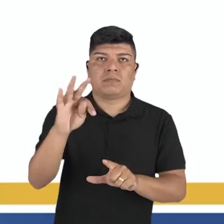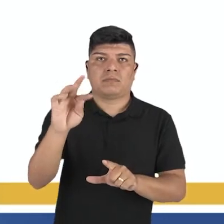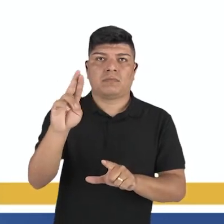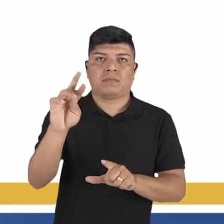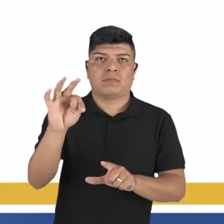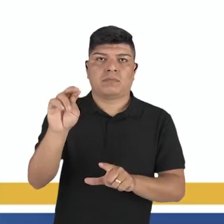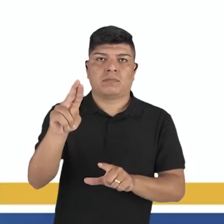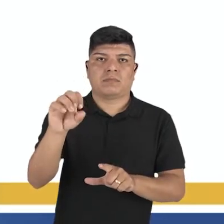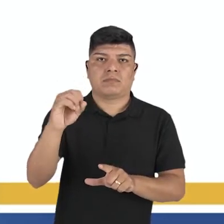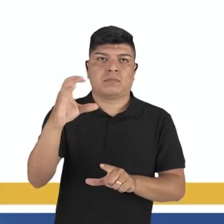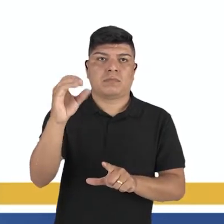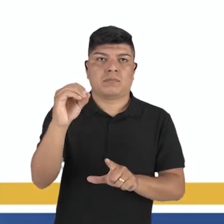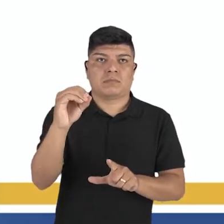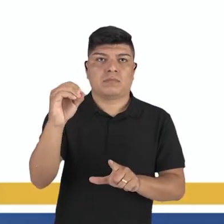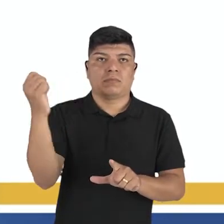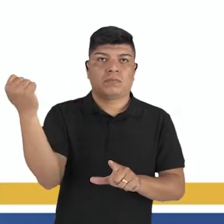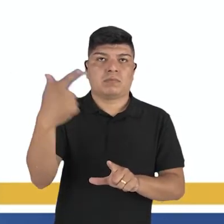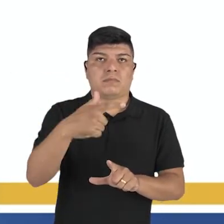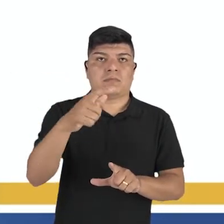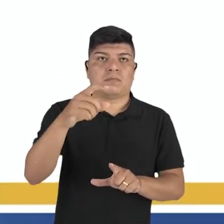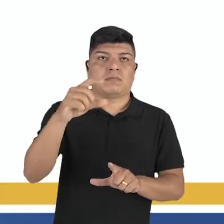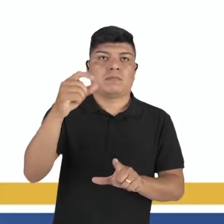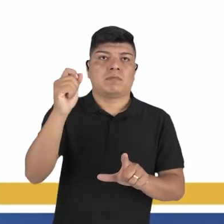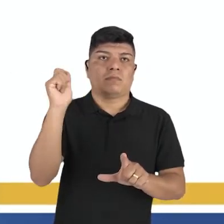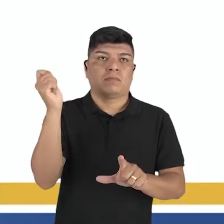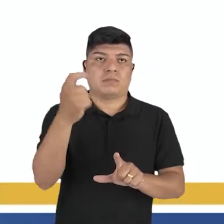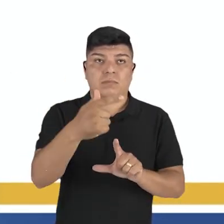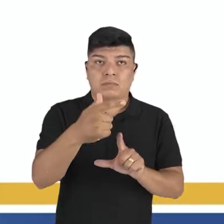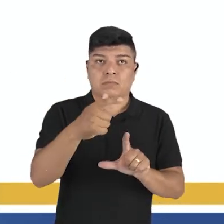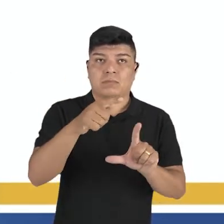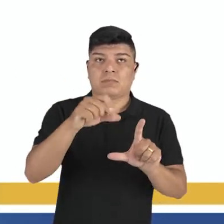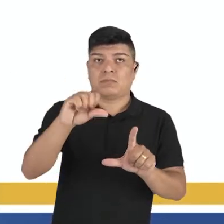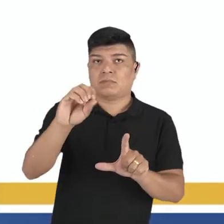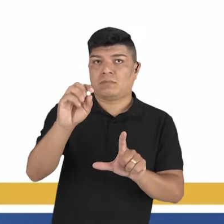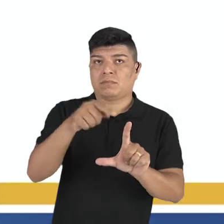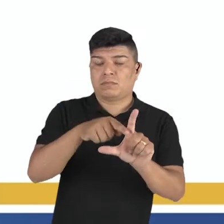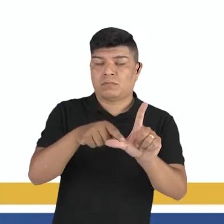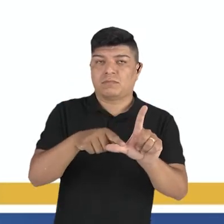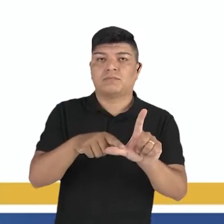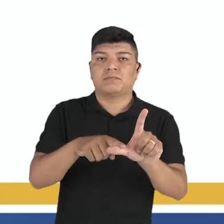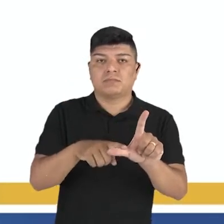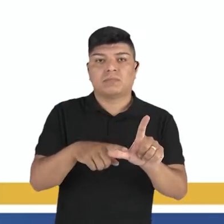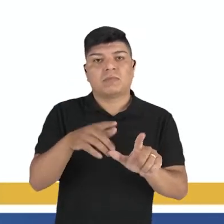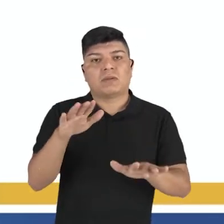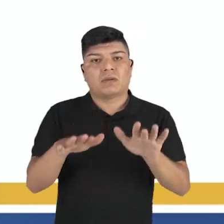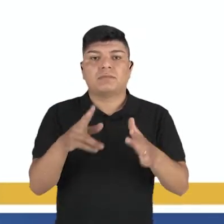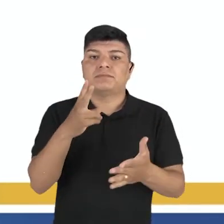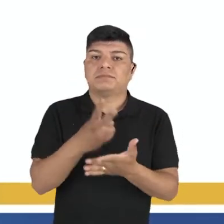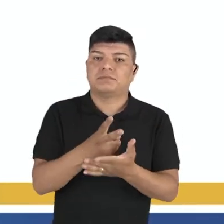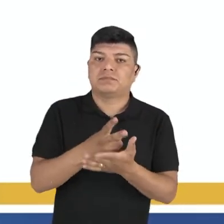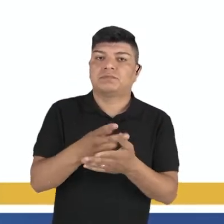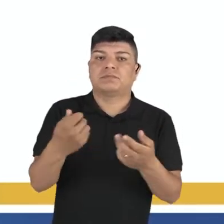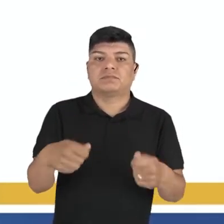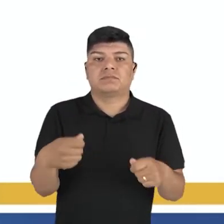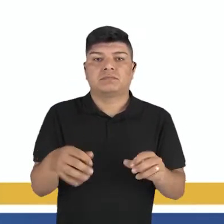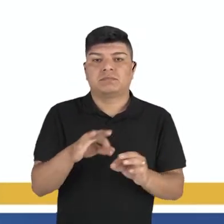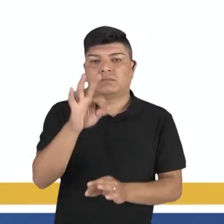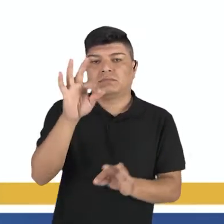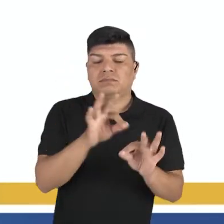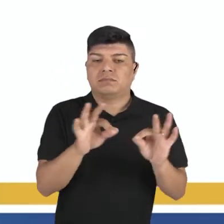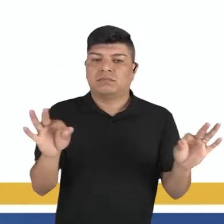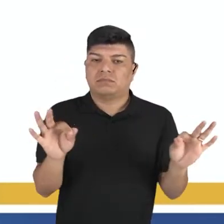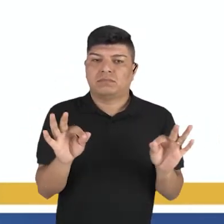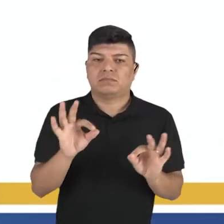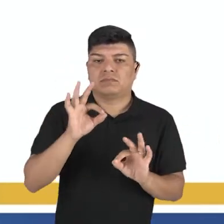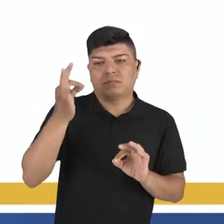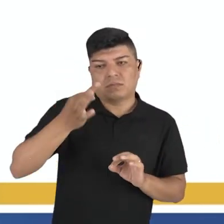do que 90 graus. Então nós podemos perceber aí que não necessariamente eu preciso fazer a medida toda certinho